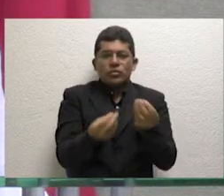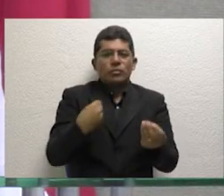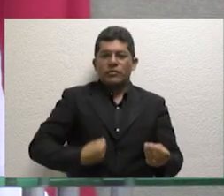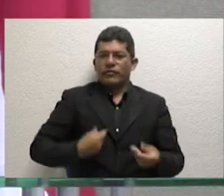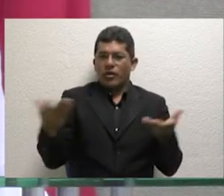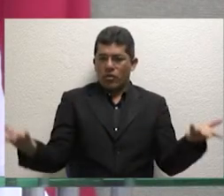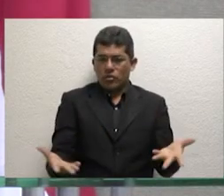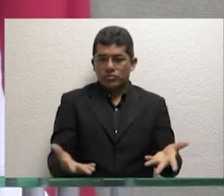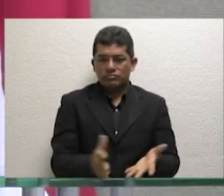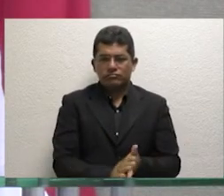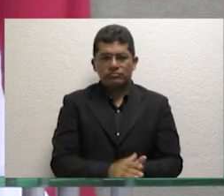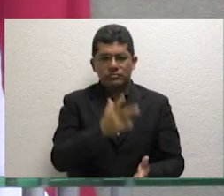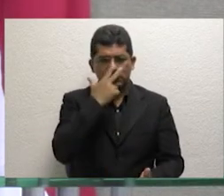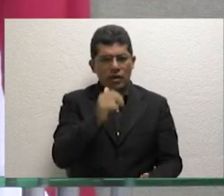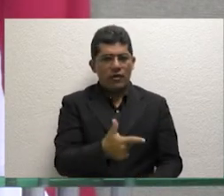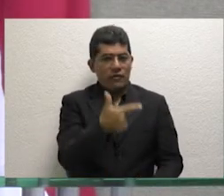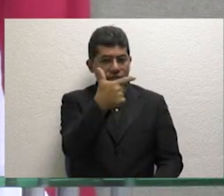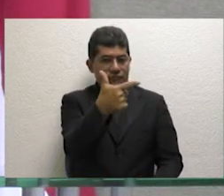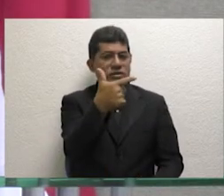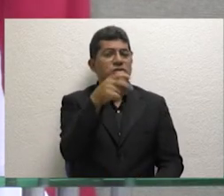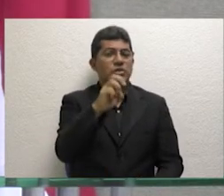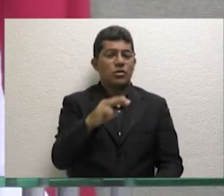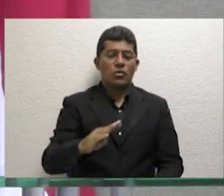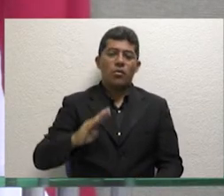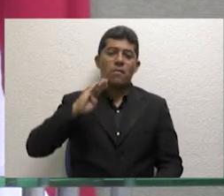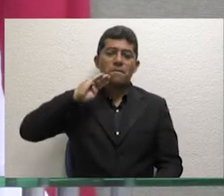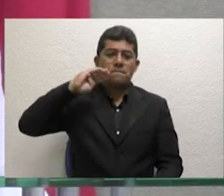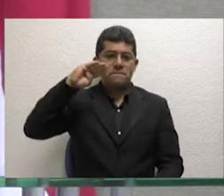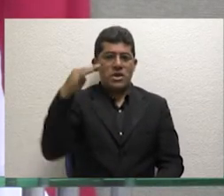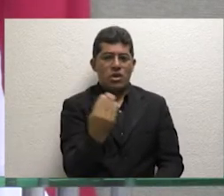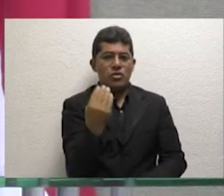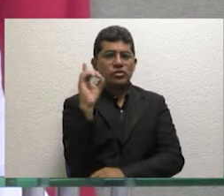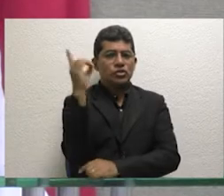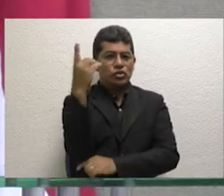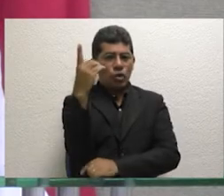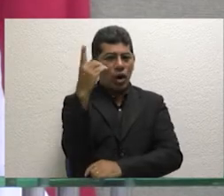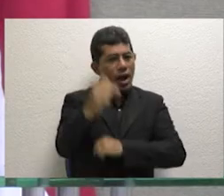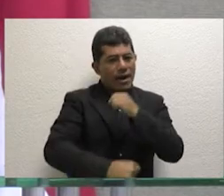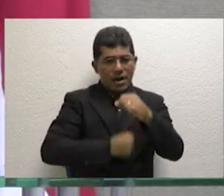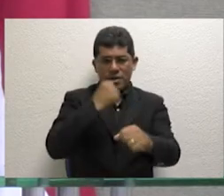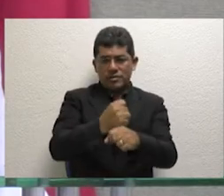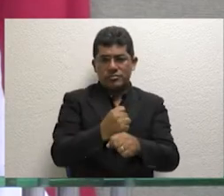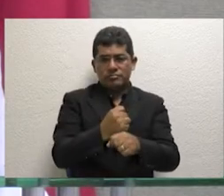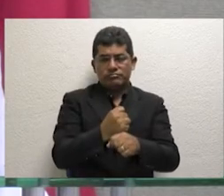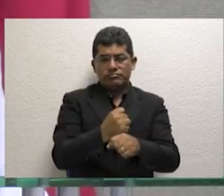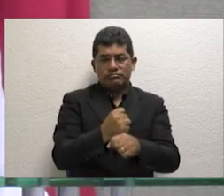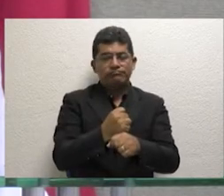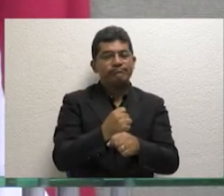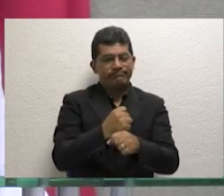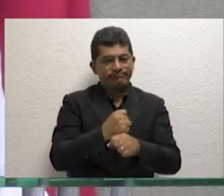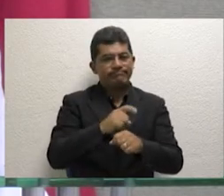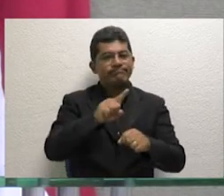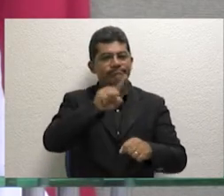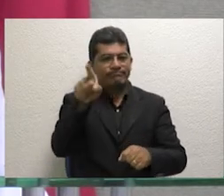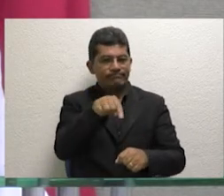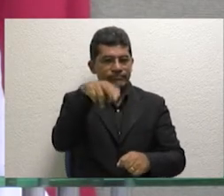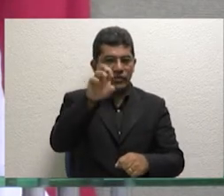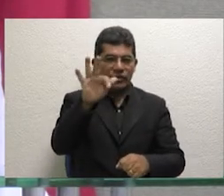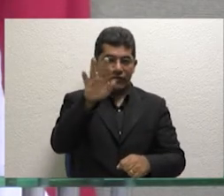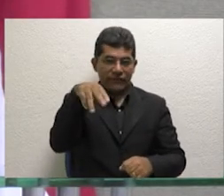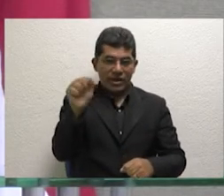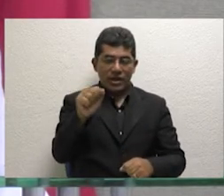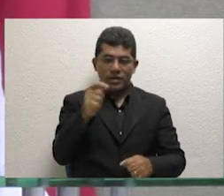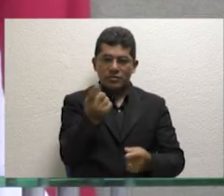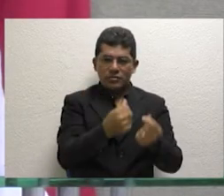Zona Franca que fatura 25 bilhões de dólares ano é uma Zona Franca que gera 500